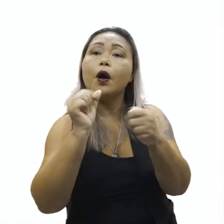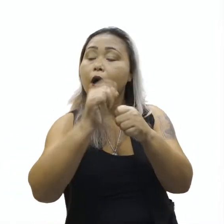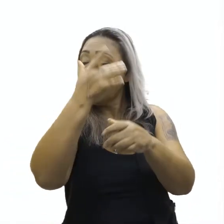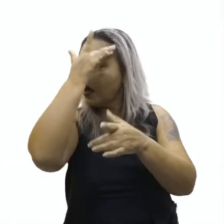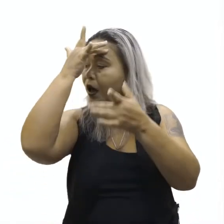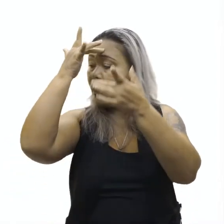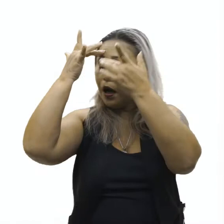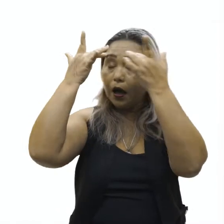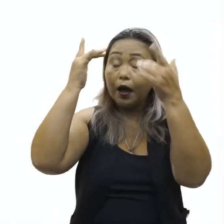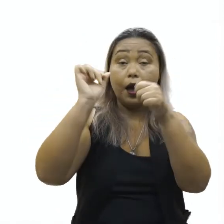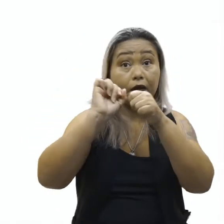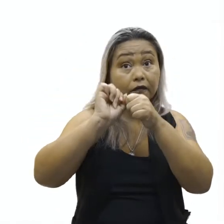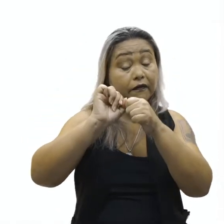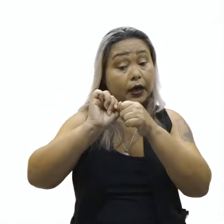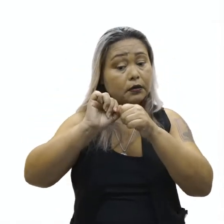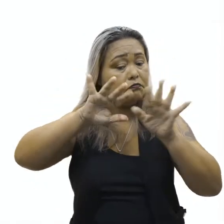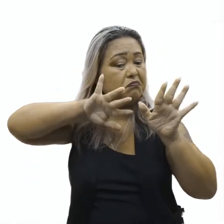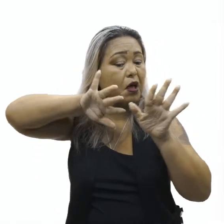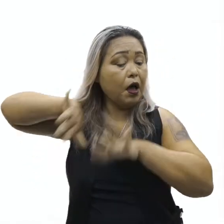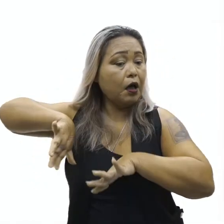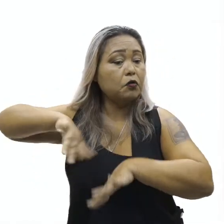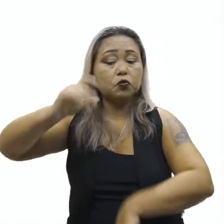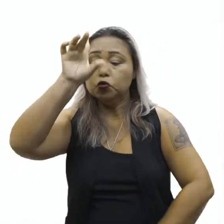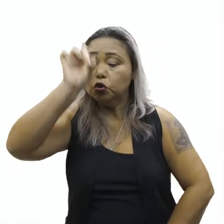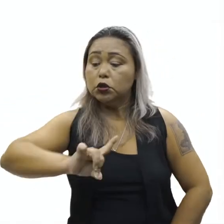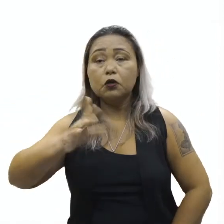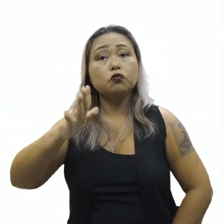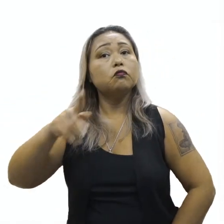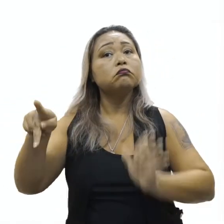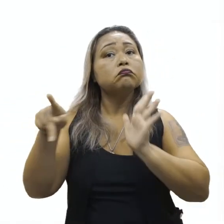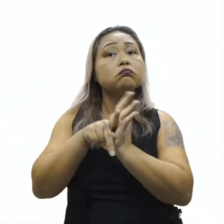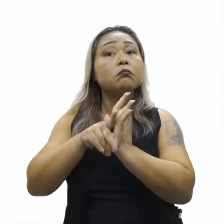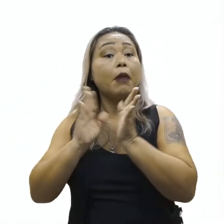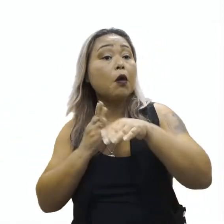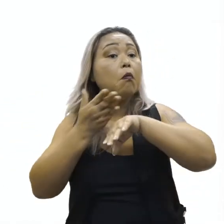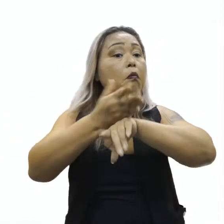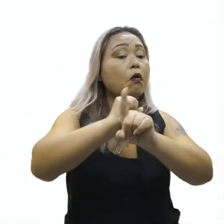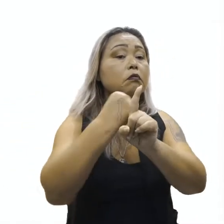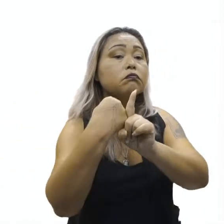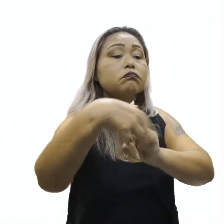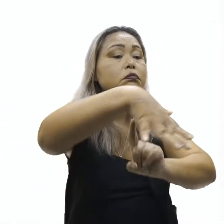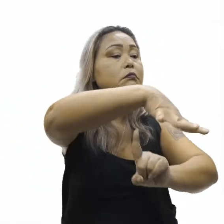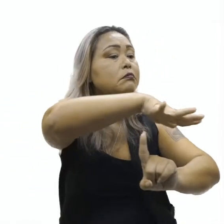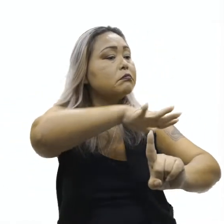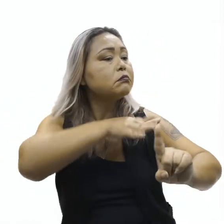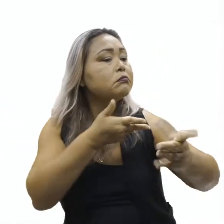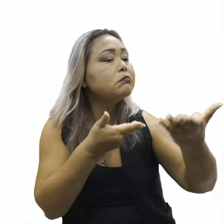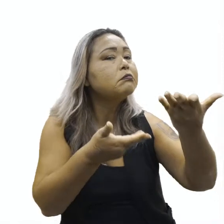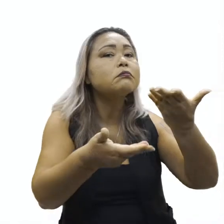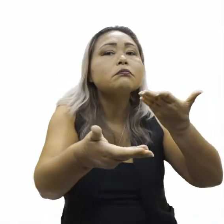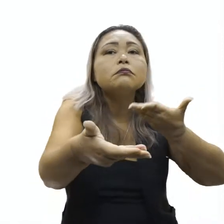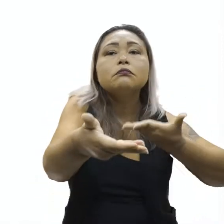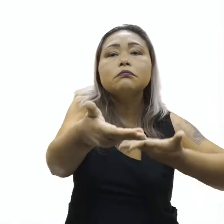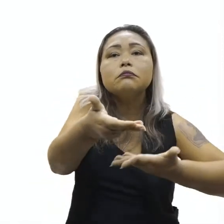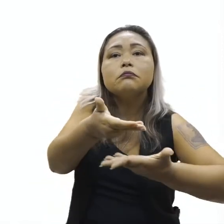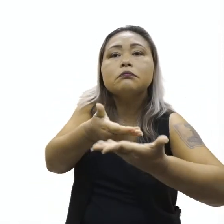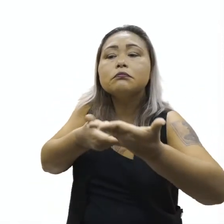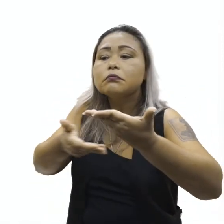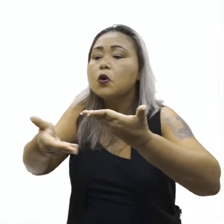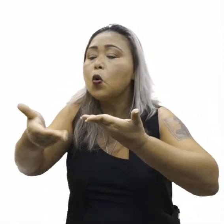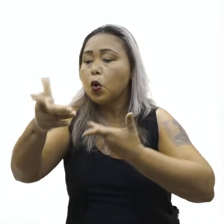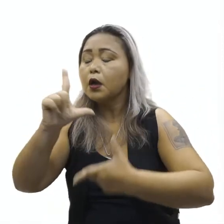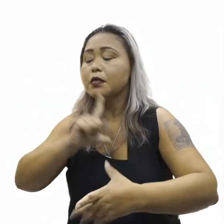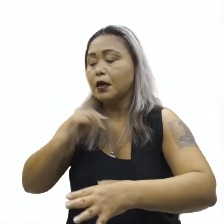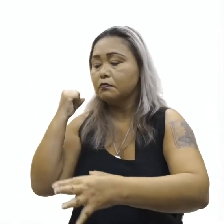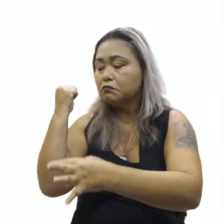direitos individuais para que elas possam viver em sociedade e possam viver minimamente com segurança